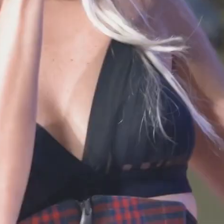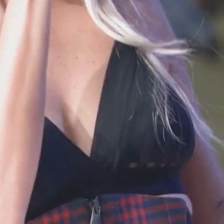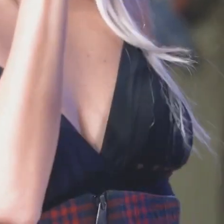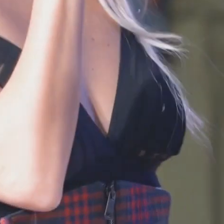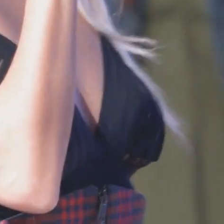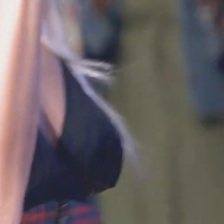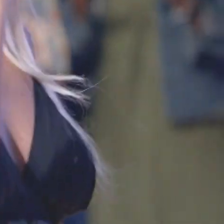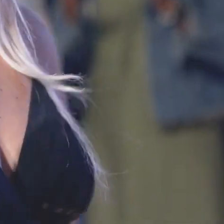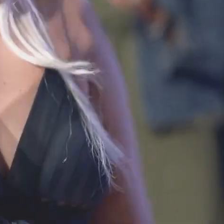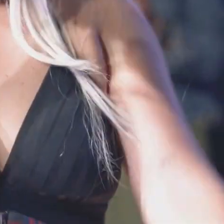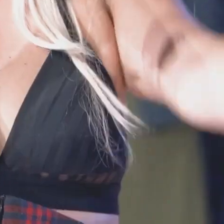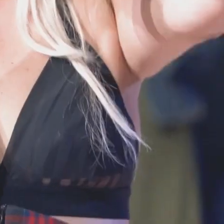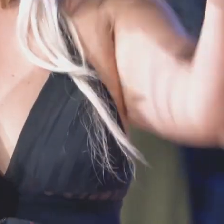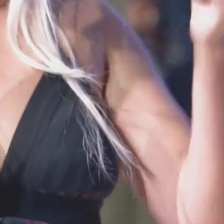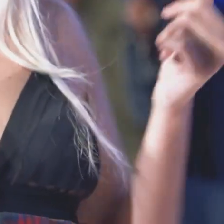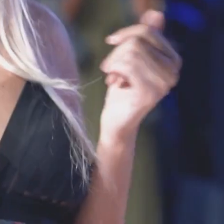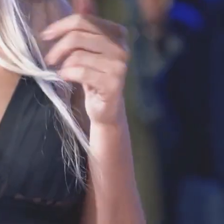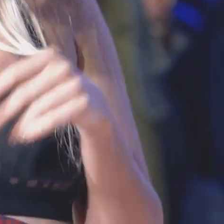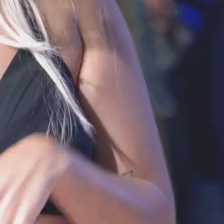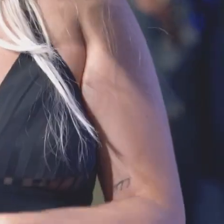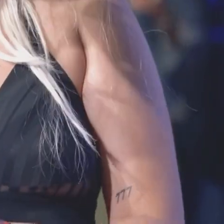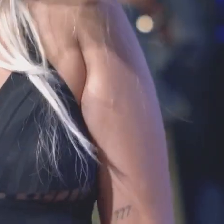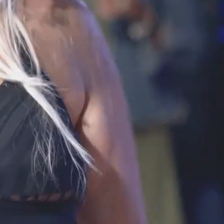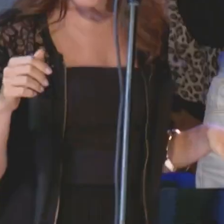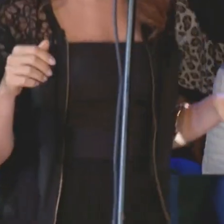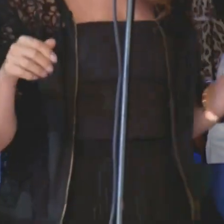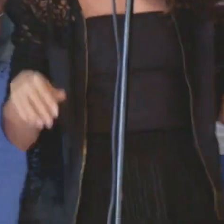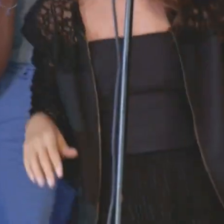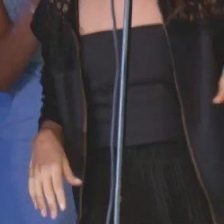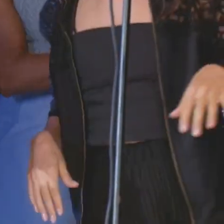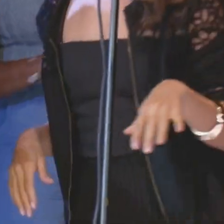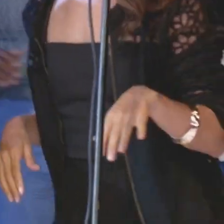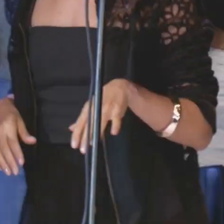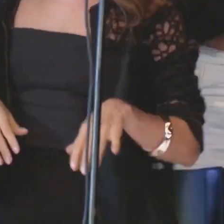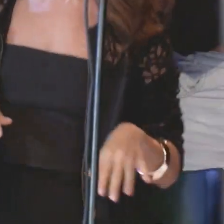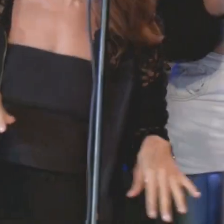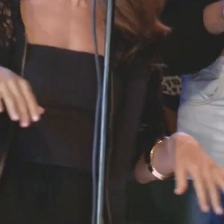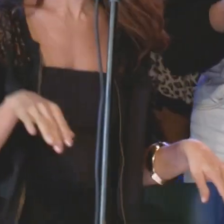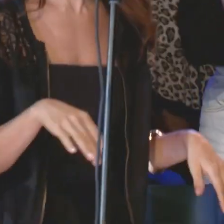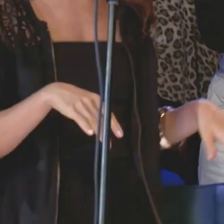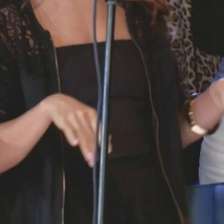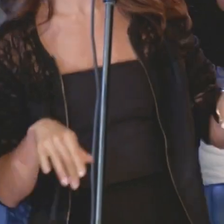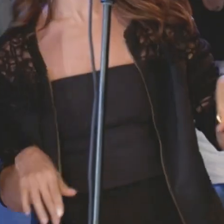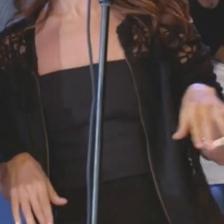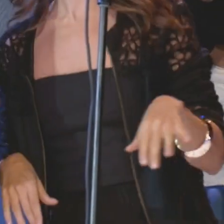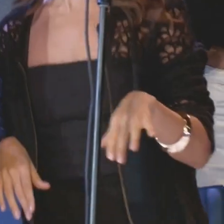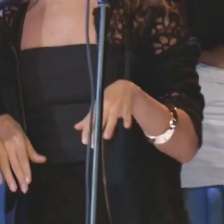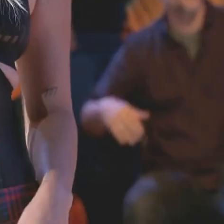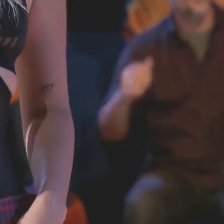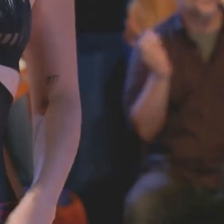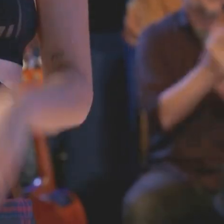Saudade de você, aqui agora. De noite vou te ver, quero